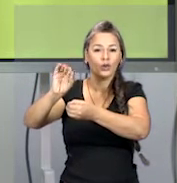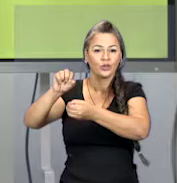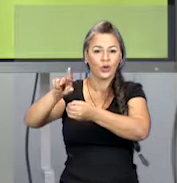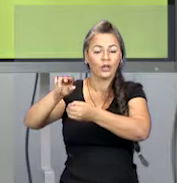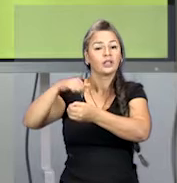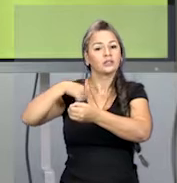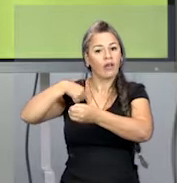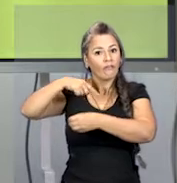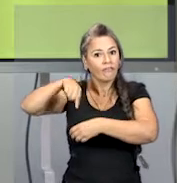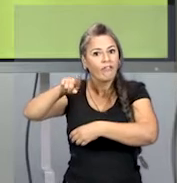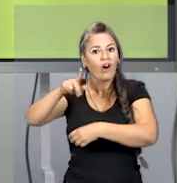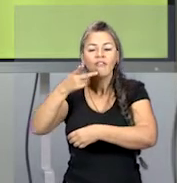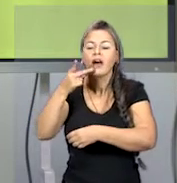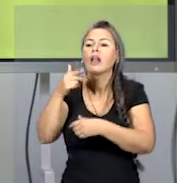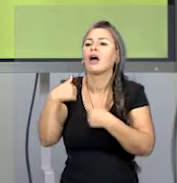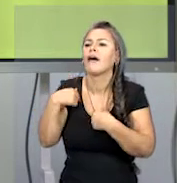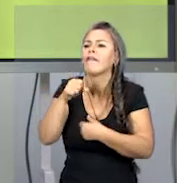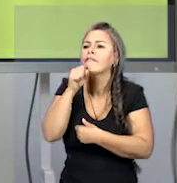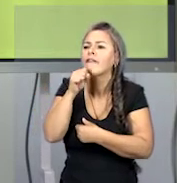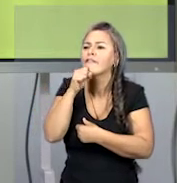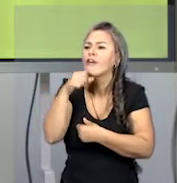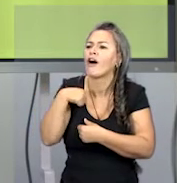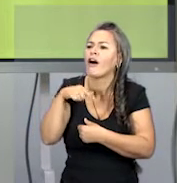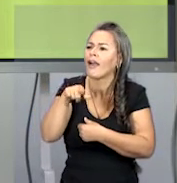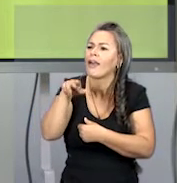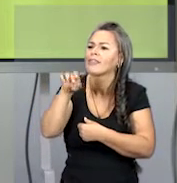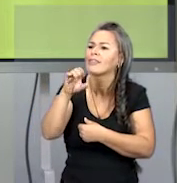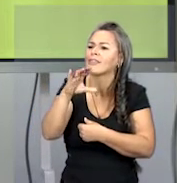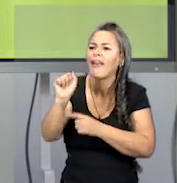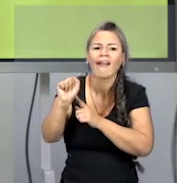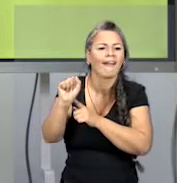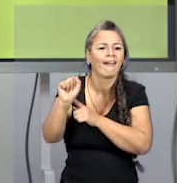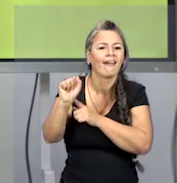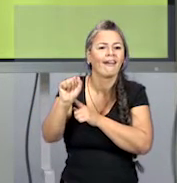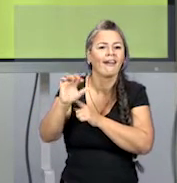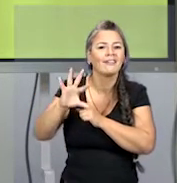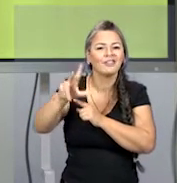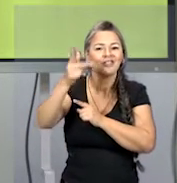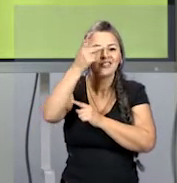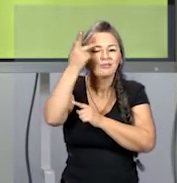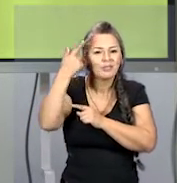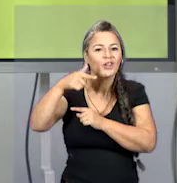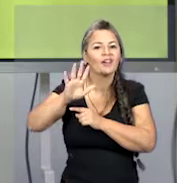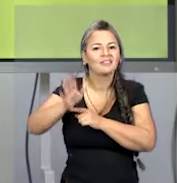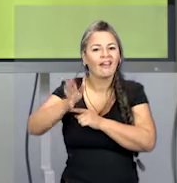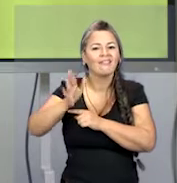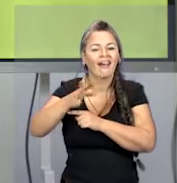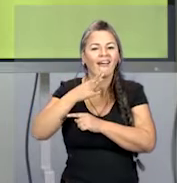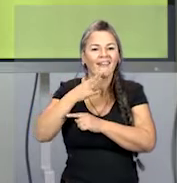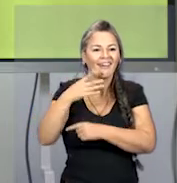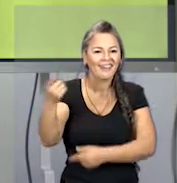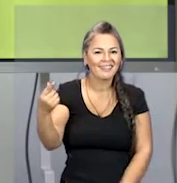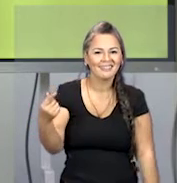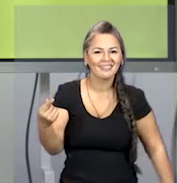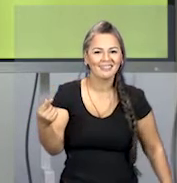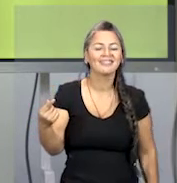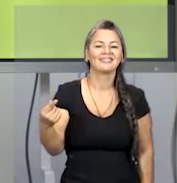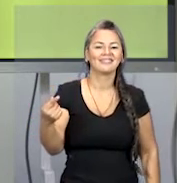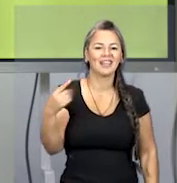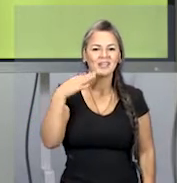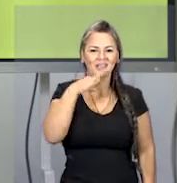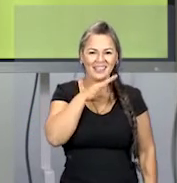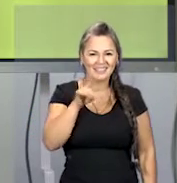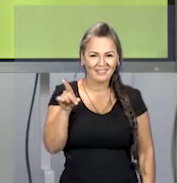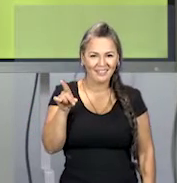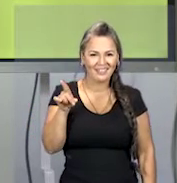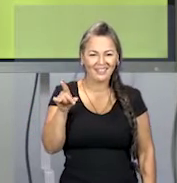sou eu. E eu nunca fui nessa cidade, porque ela é uma senhora que tem mais de 100 anos e vive lá. Então, há dinâmicas